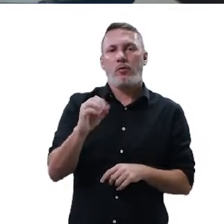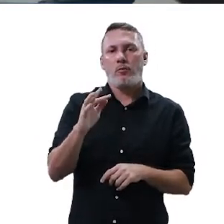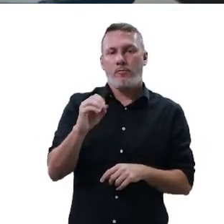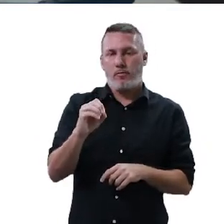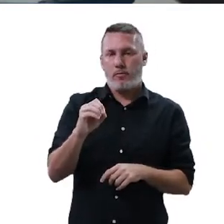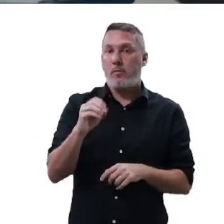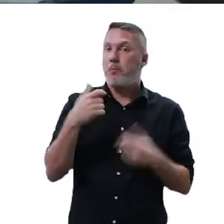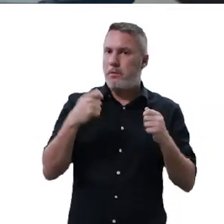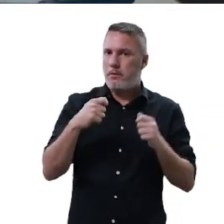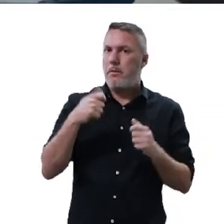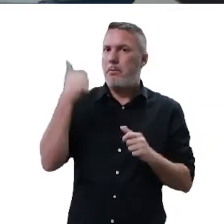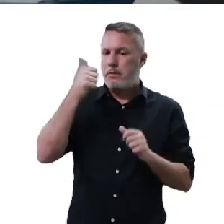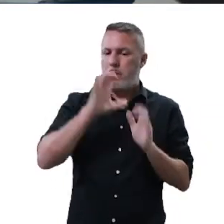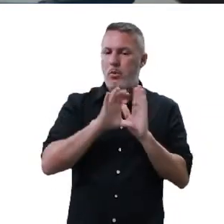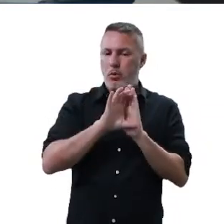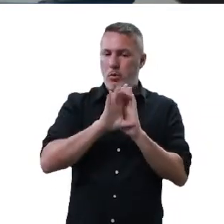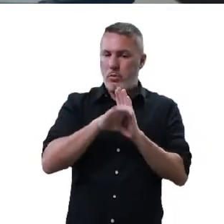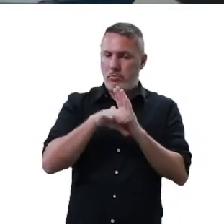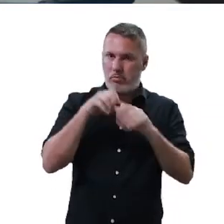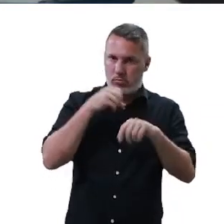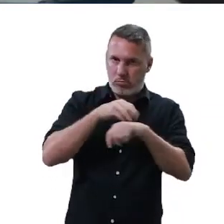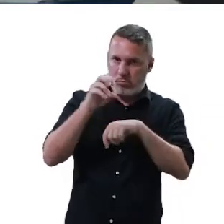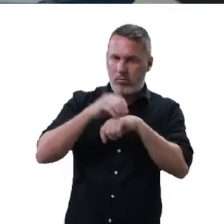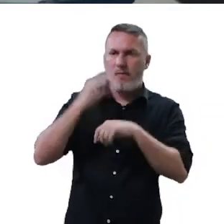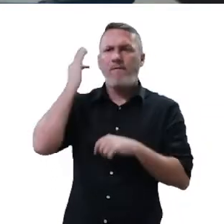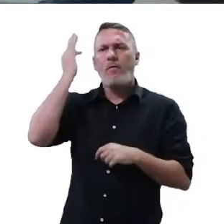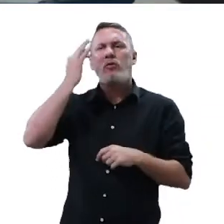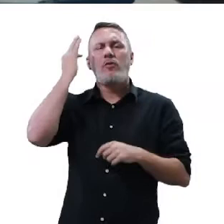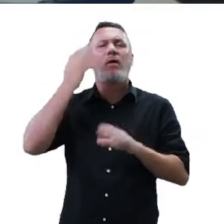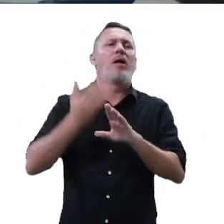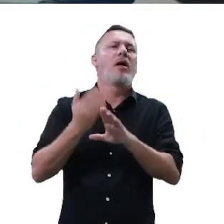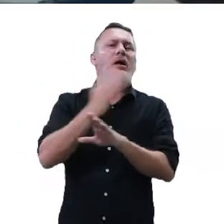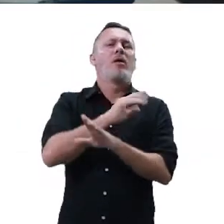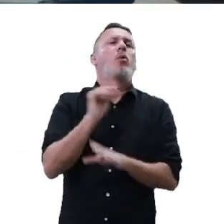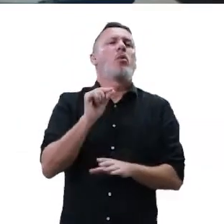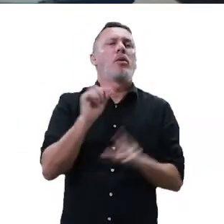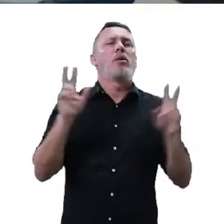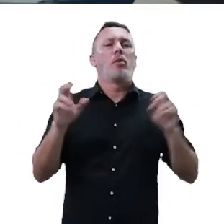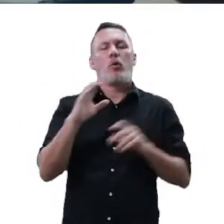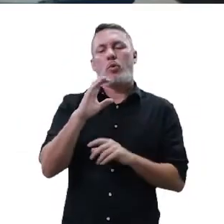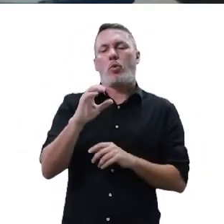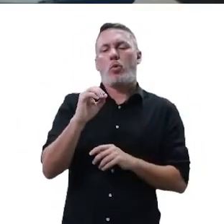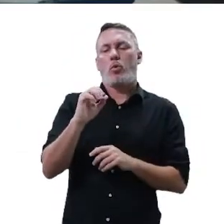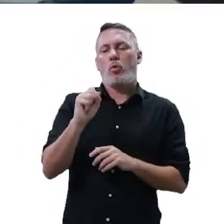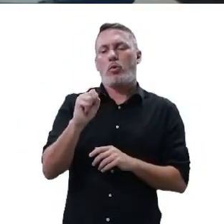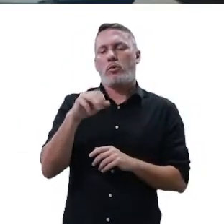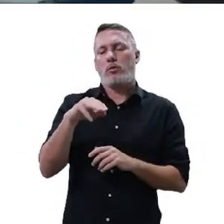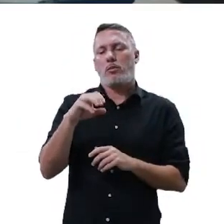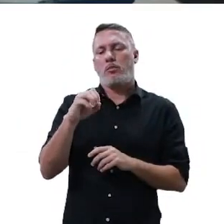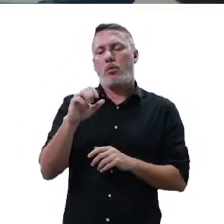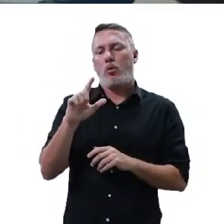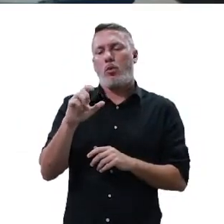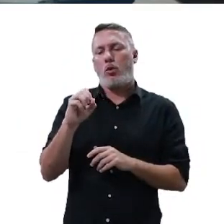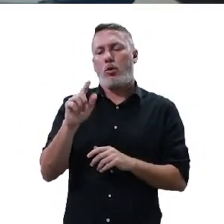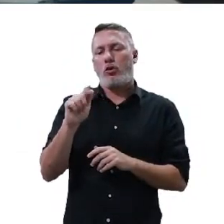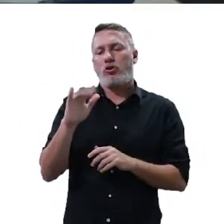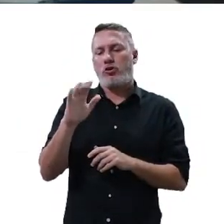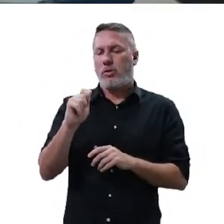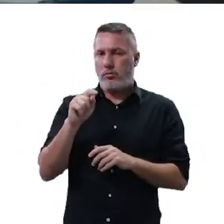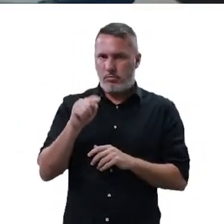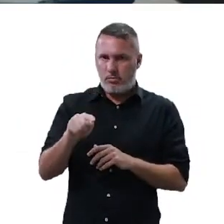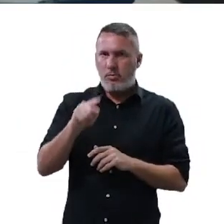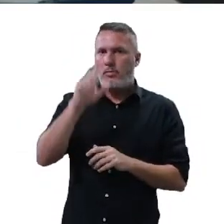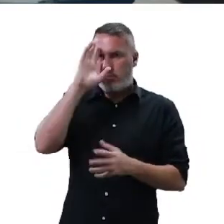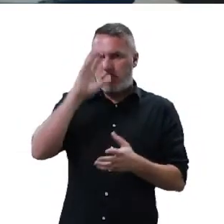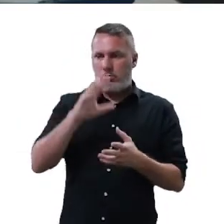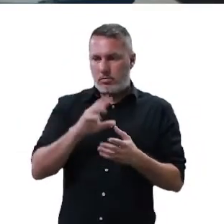então conceituar. É chamado de filosofia cosmológica e a gente já vai entender por quê.